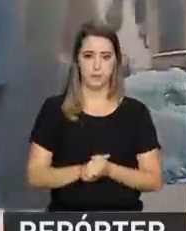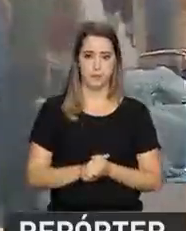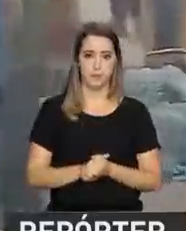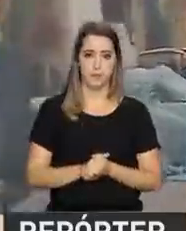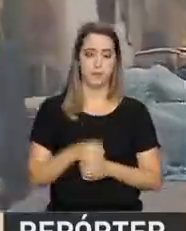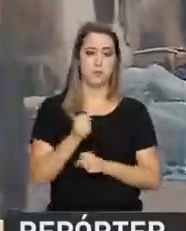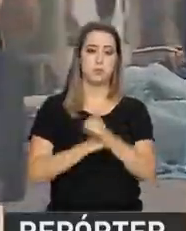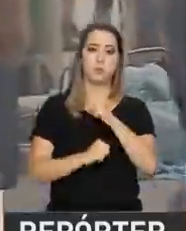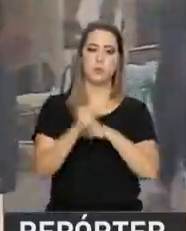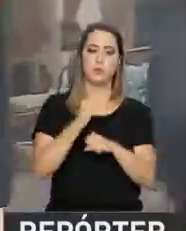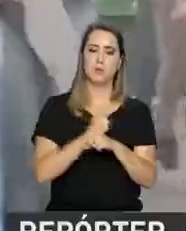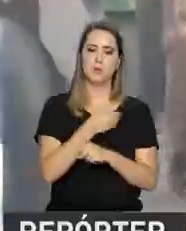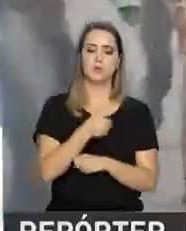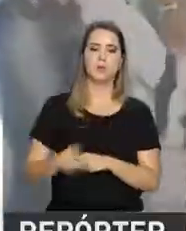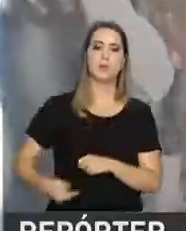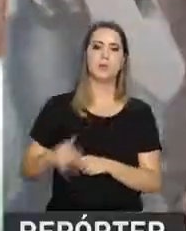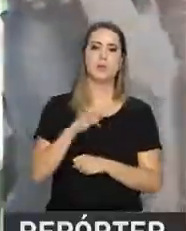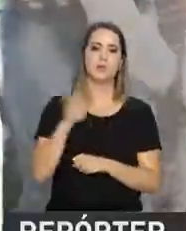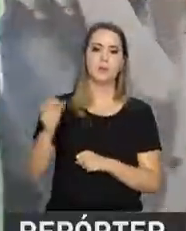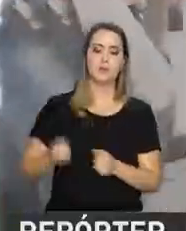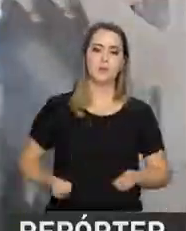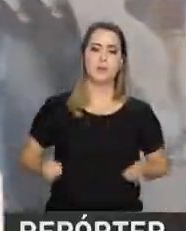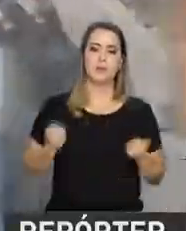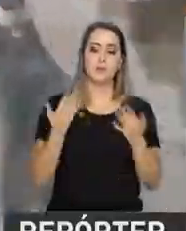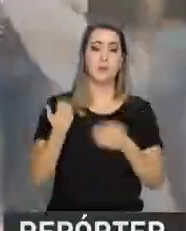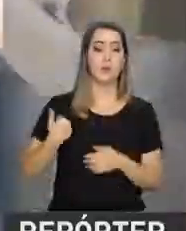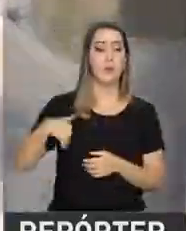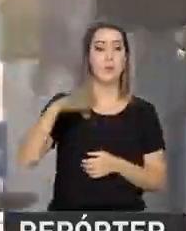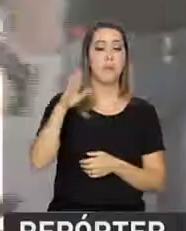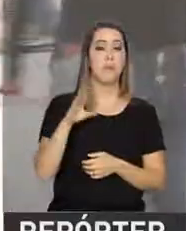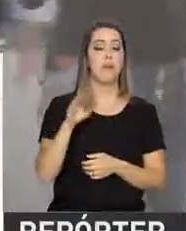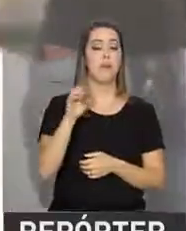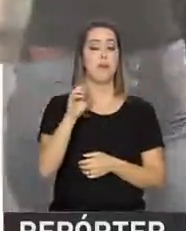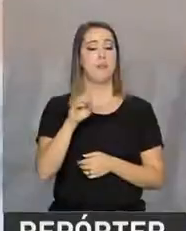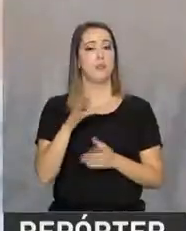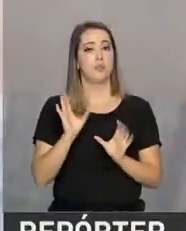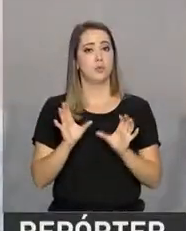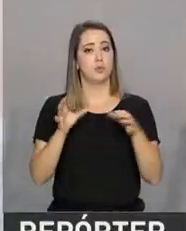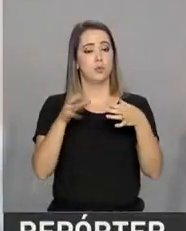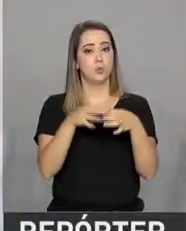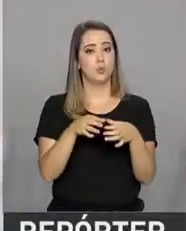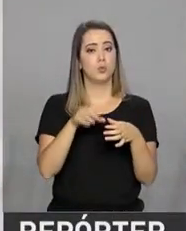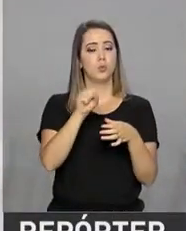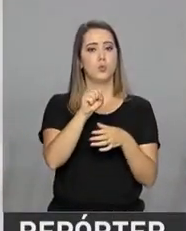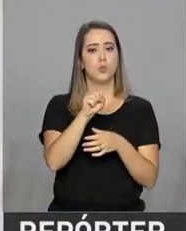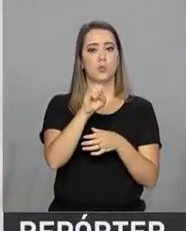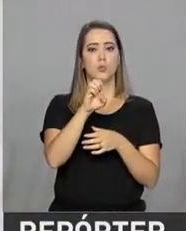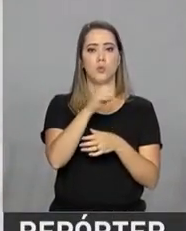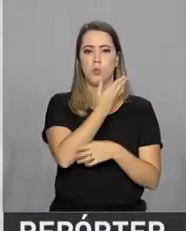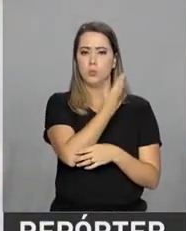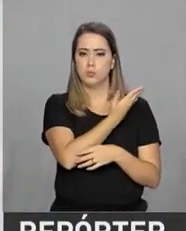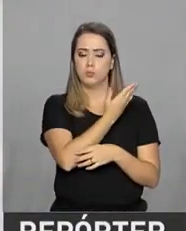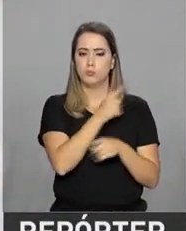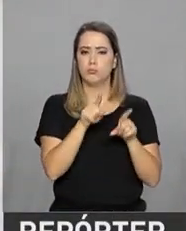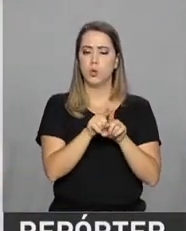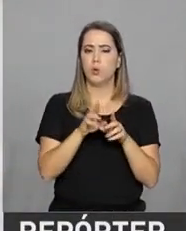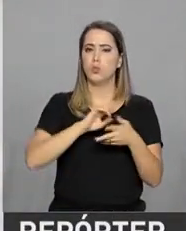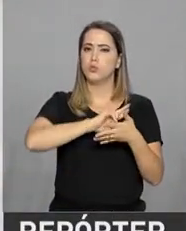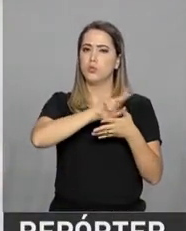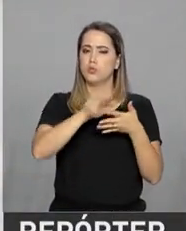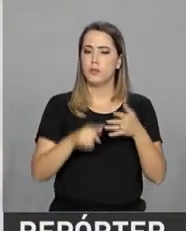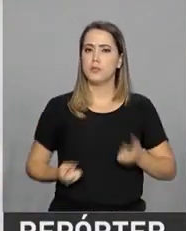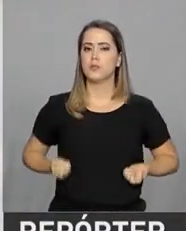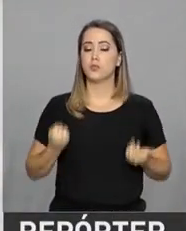No ano passado, o governo federal gastou mais com Seguridade Social do que arrecadou. A Seguridade engloba despesas nas áreas